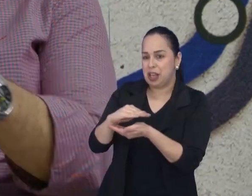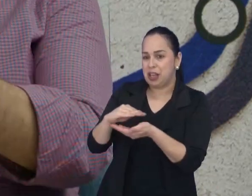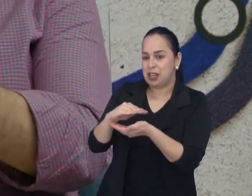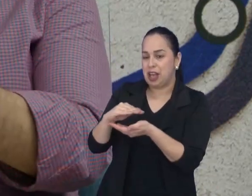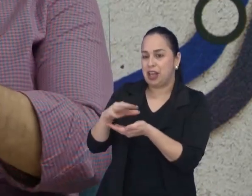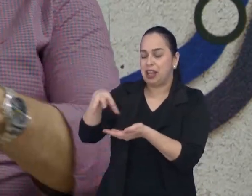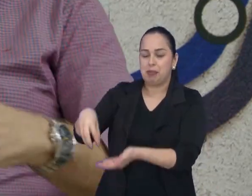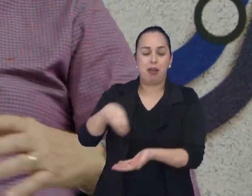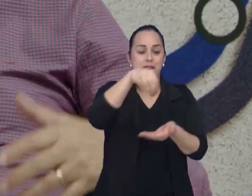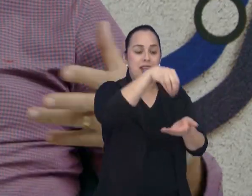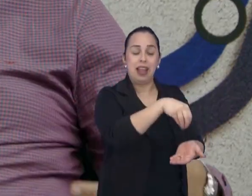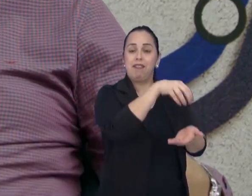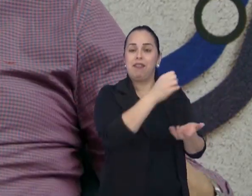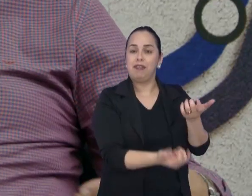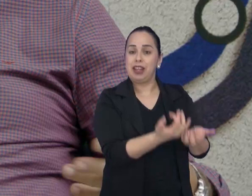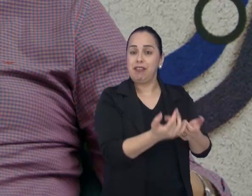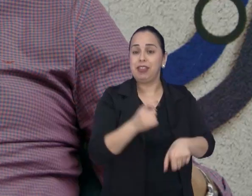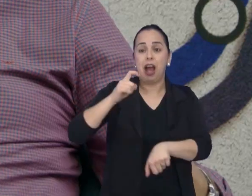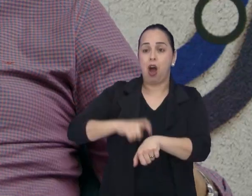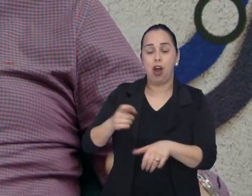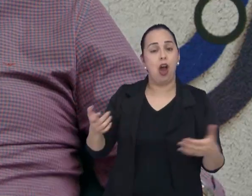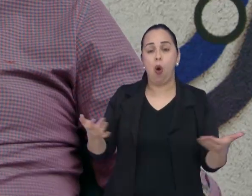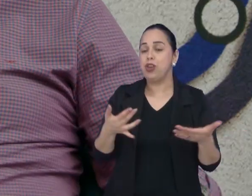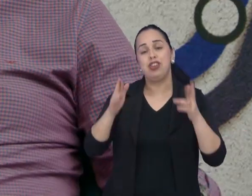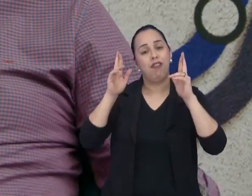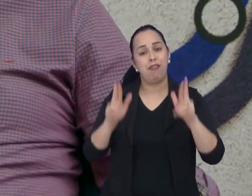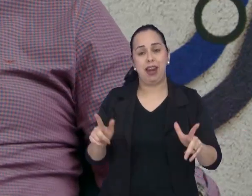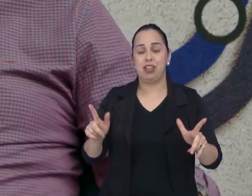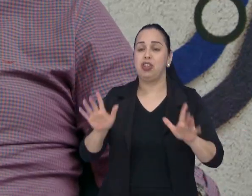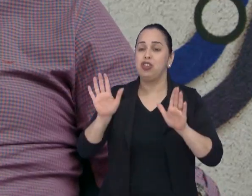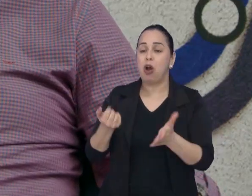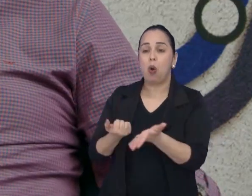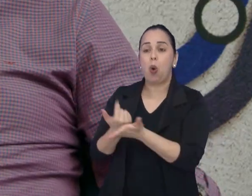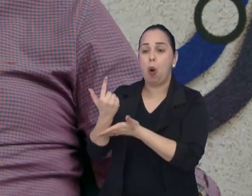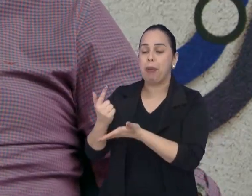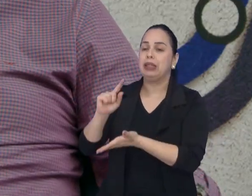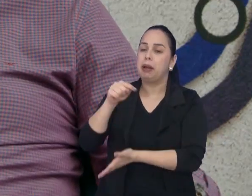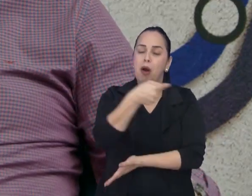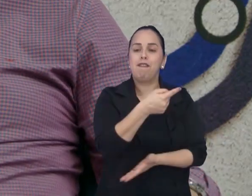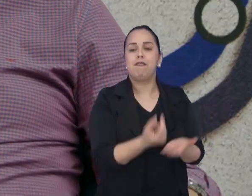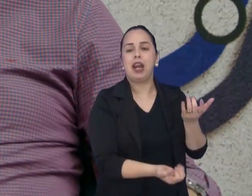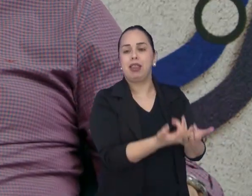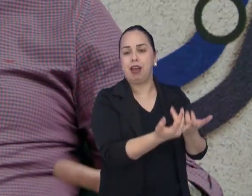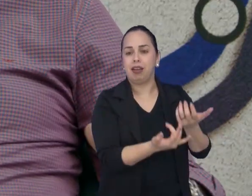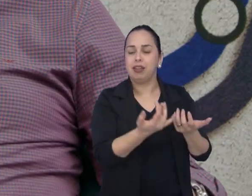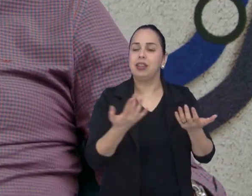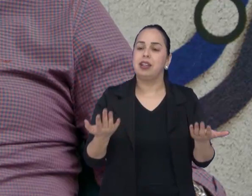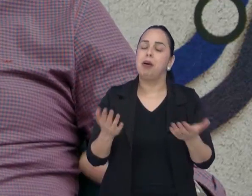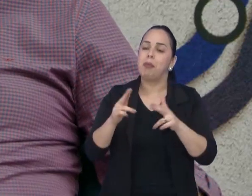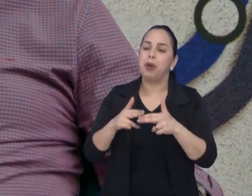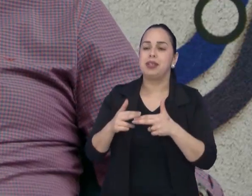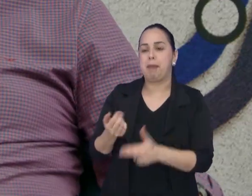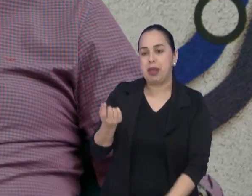e fritava-se na hora. Hoje ele já vem pronto, preparado. Então eu acho que tudo isso vai facilitar um pouco, inclusive, vai ter um preço um pouco